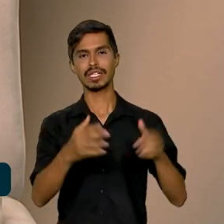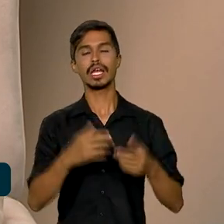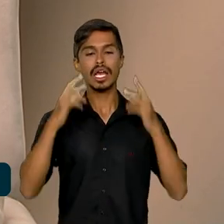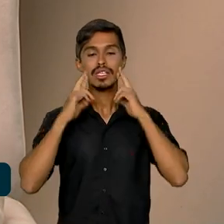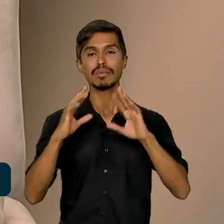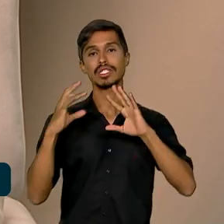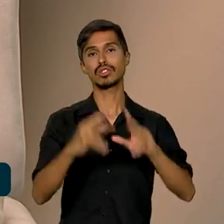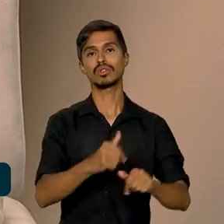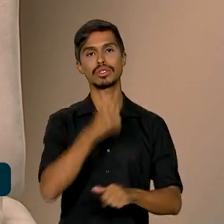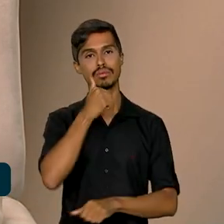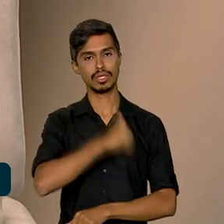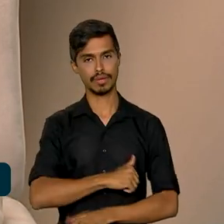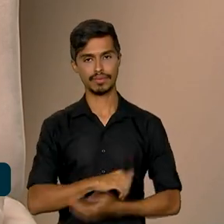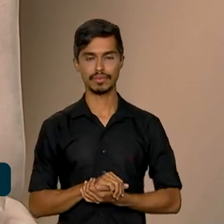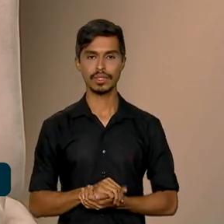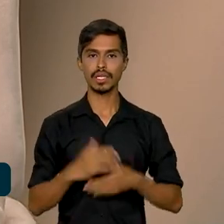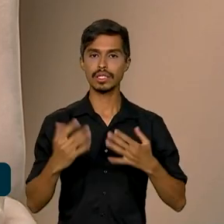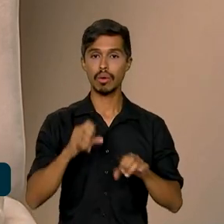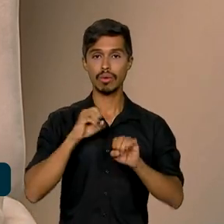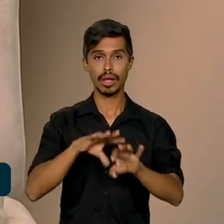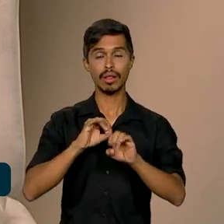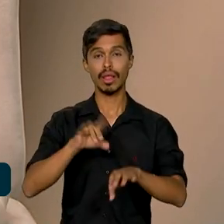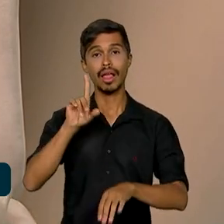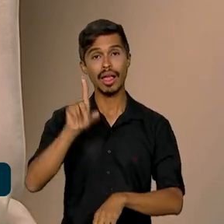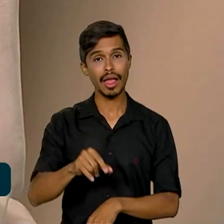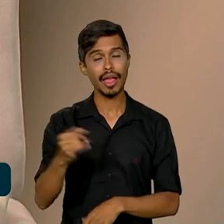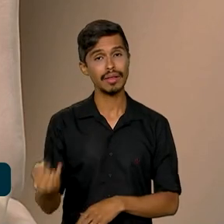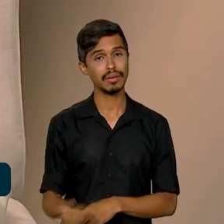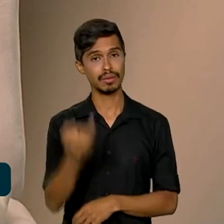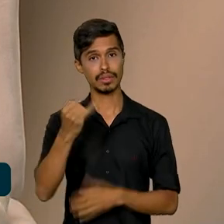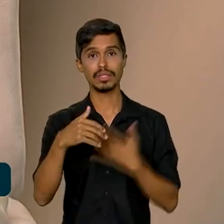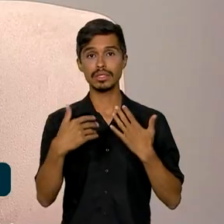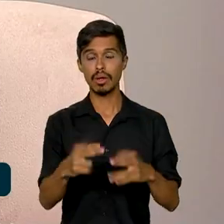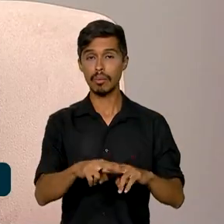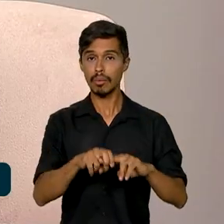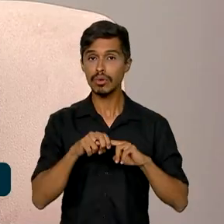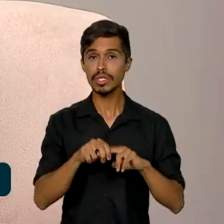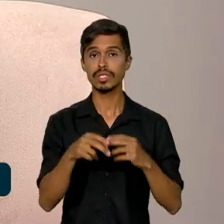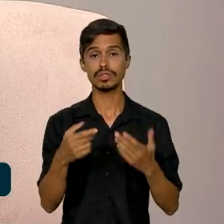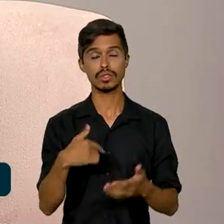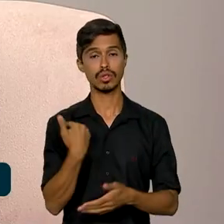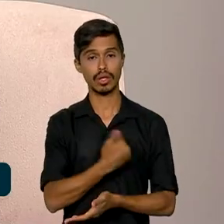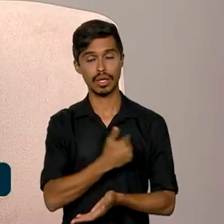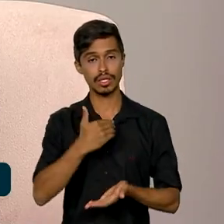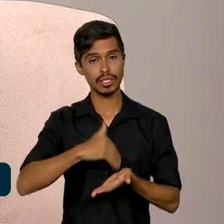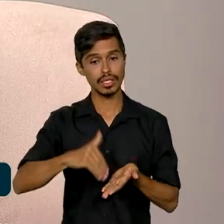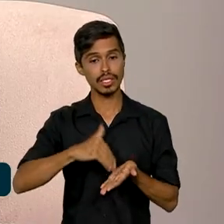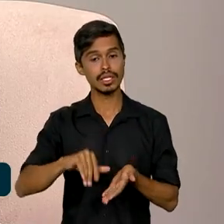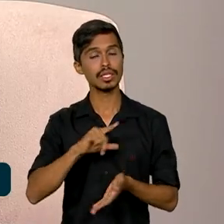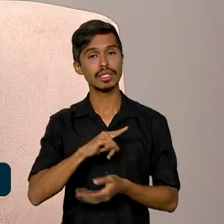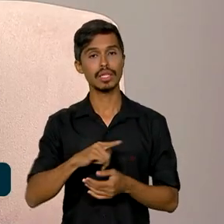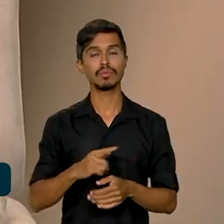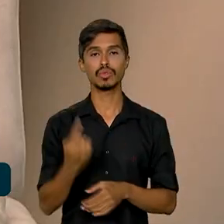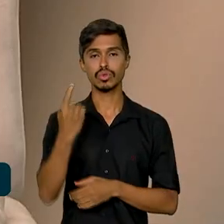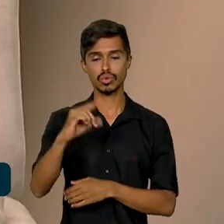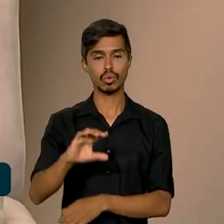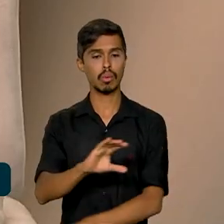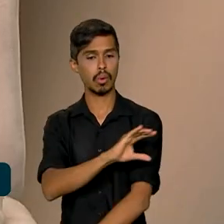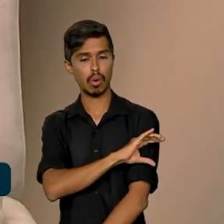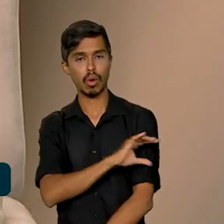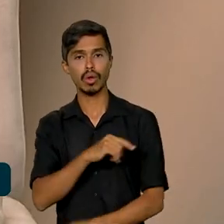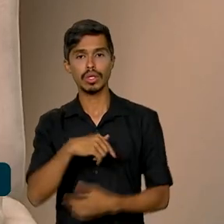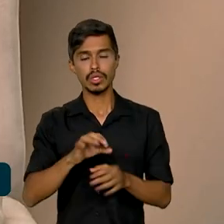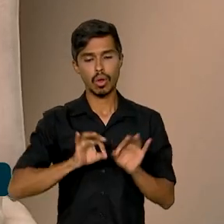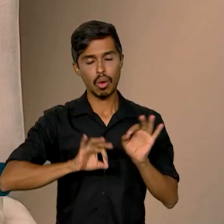mulheres. Então, a educação é chave. Por isso que nós, nessa secretaria, temos uma coordenação que